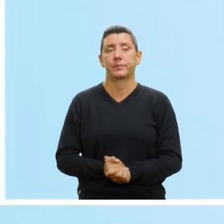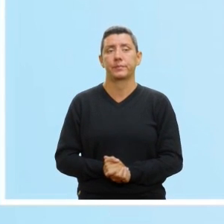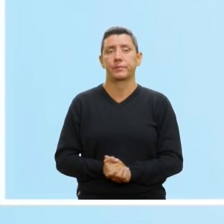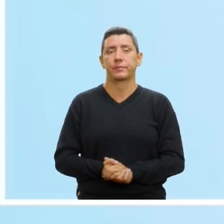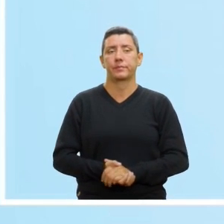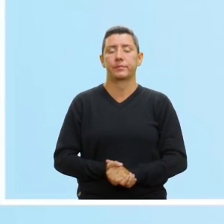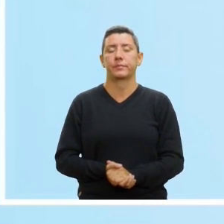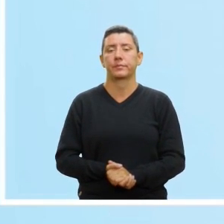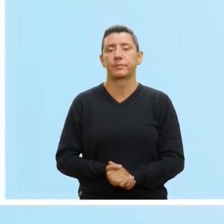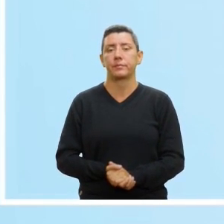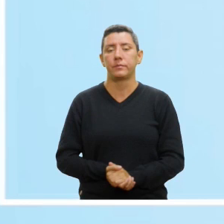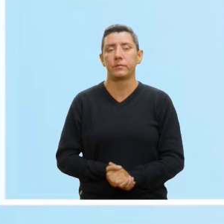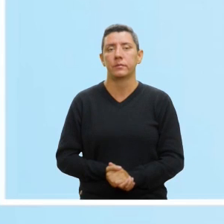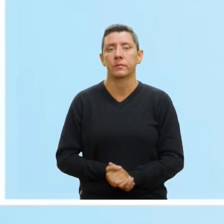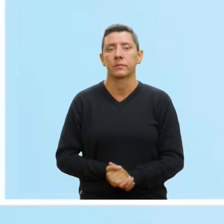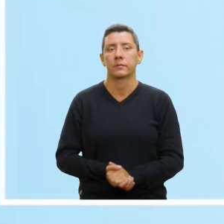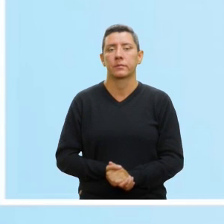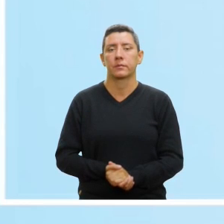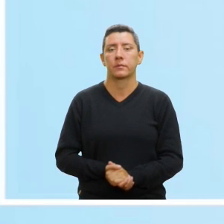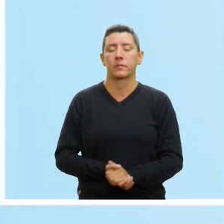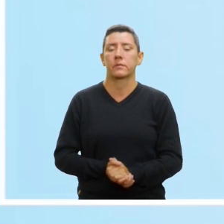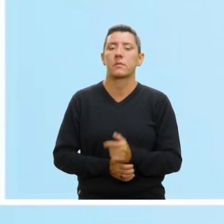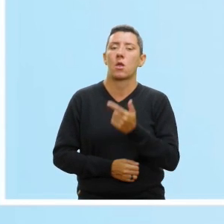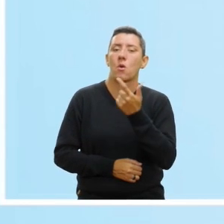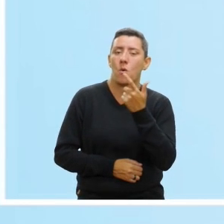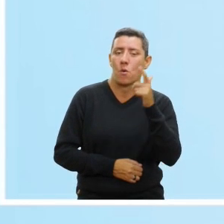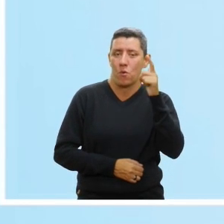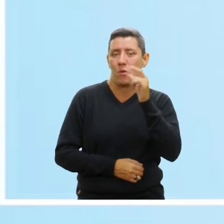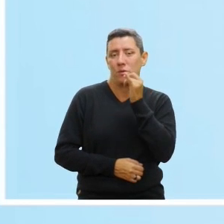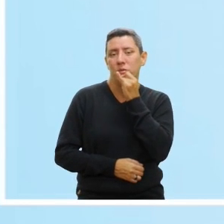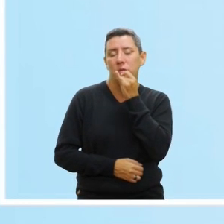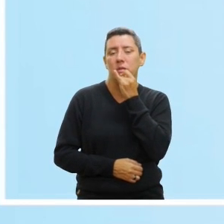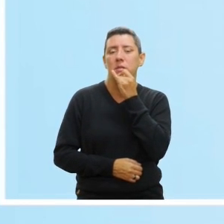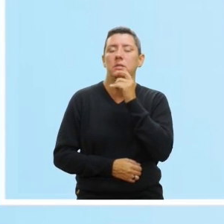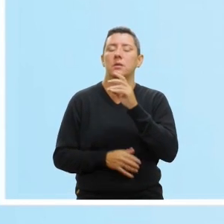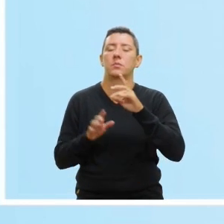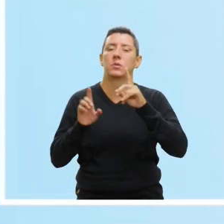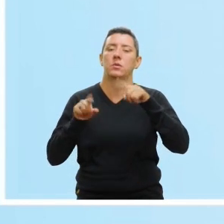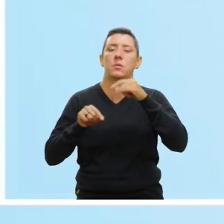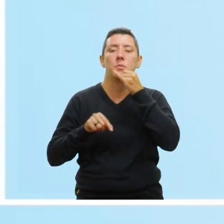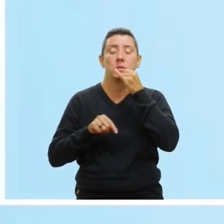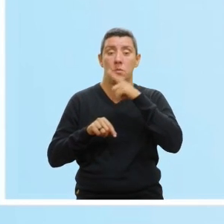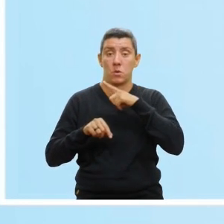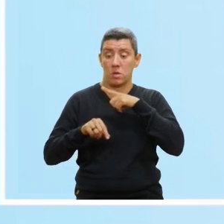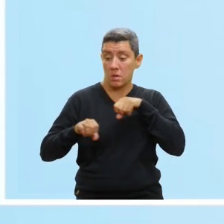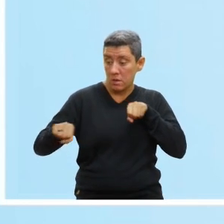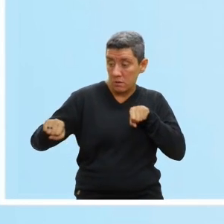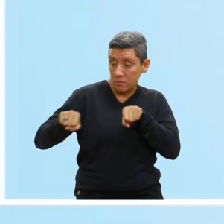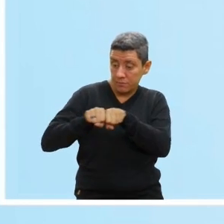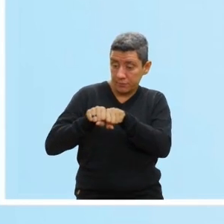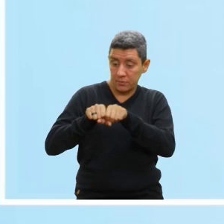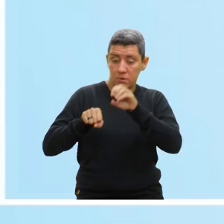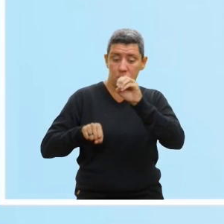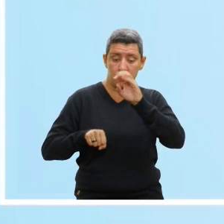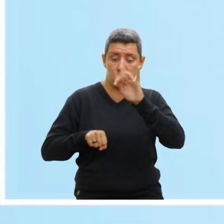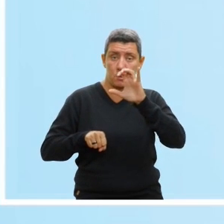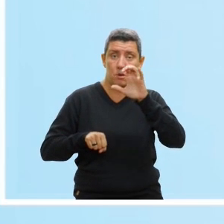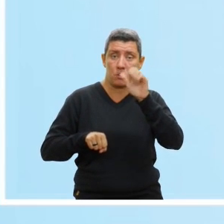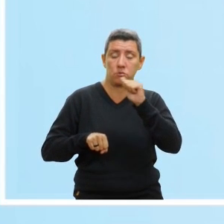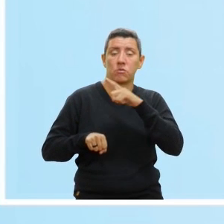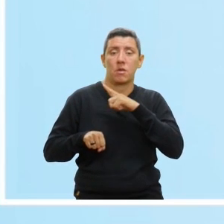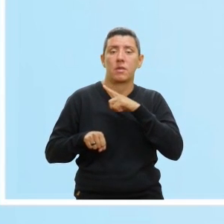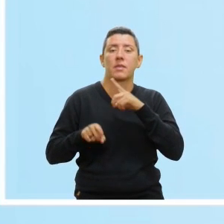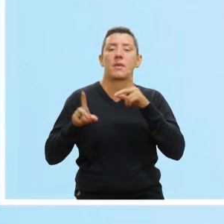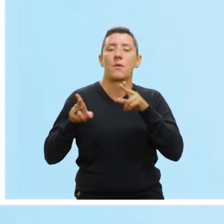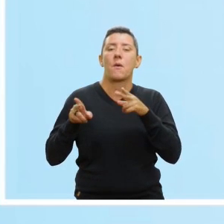Um detalhe que eu queria comentar, quando a gente fala de conexão ótica, a gente sempre fala de par de fibra, né? Eu